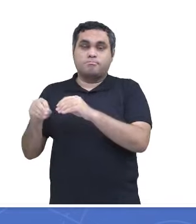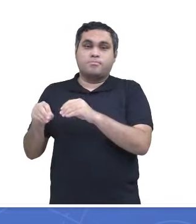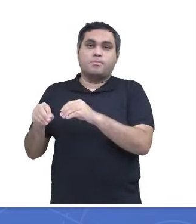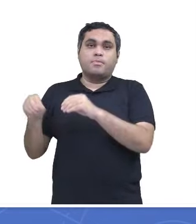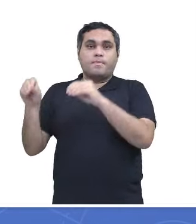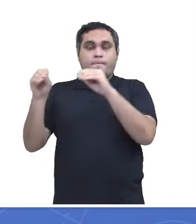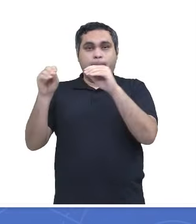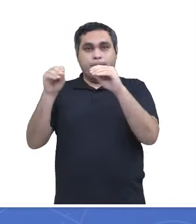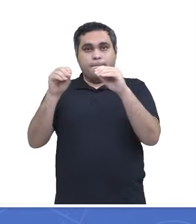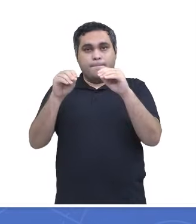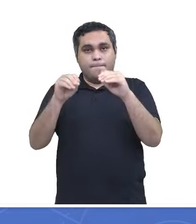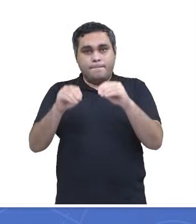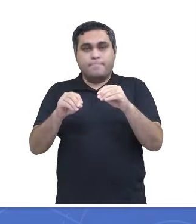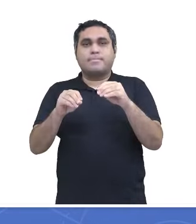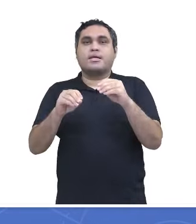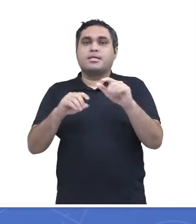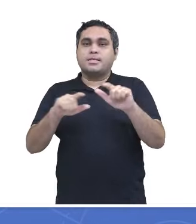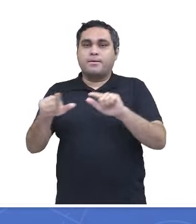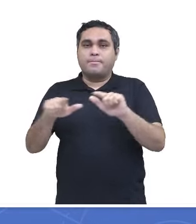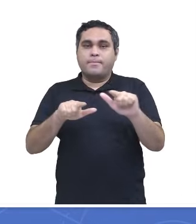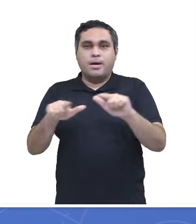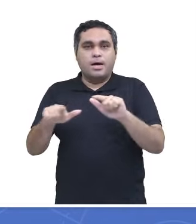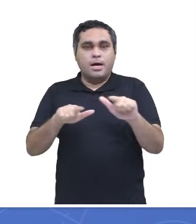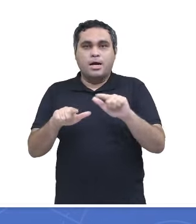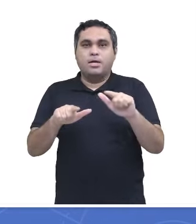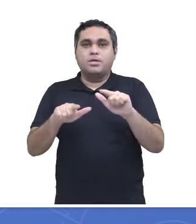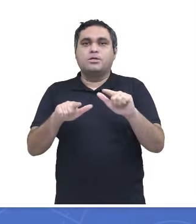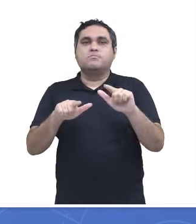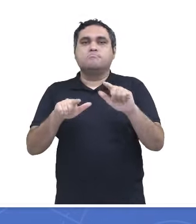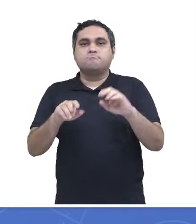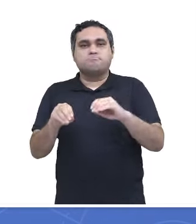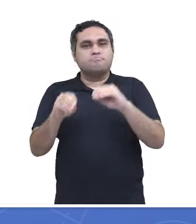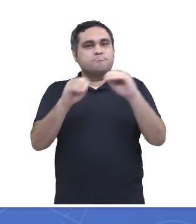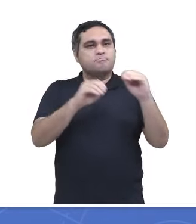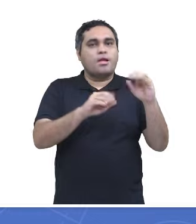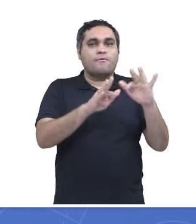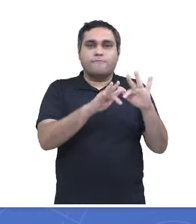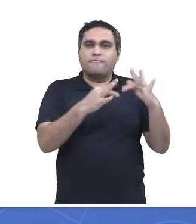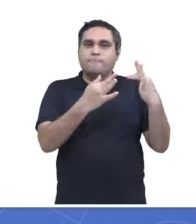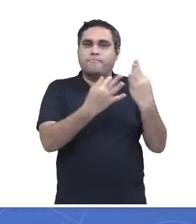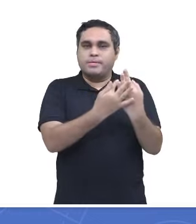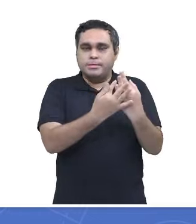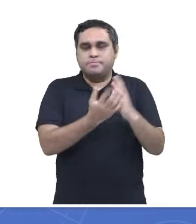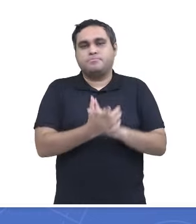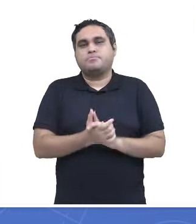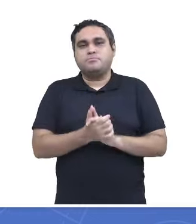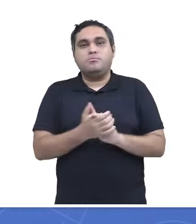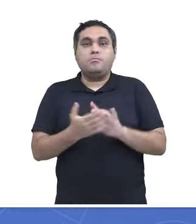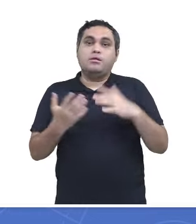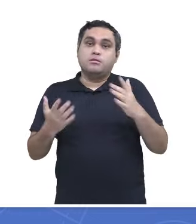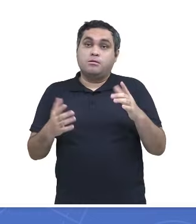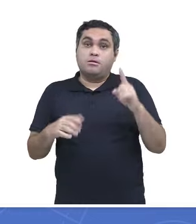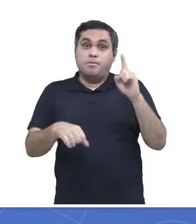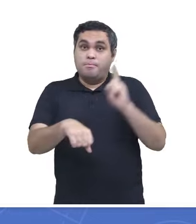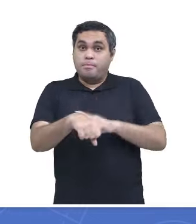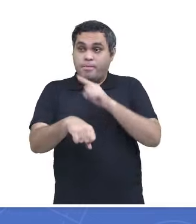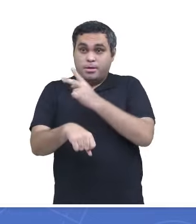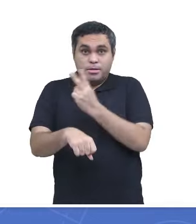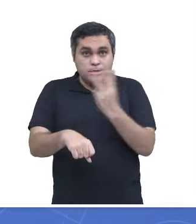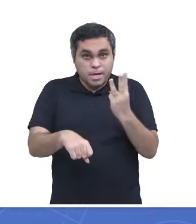entrava no mundo do trabalho, constituía uma nova família. Então, no momento que você fazia isso, você passava a